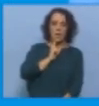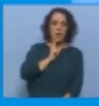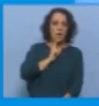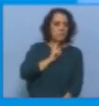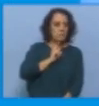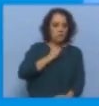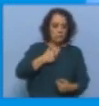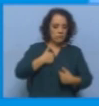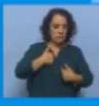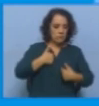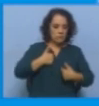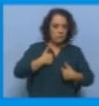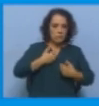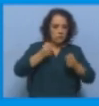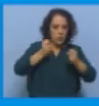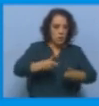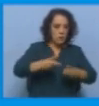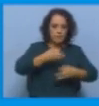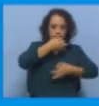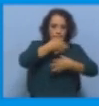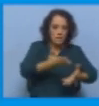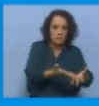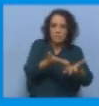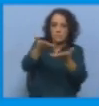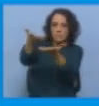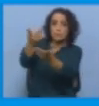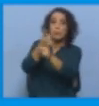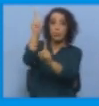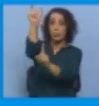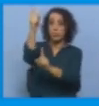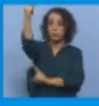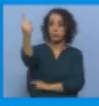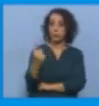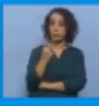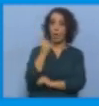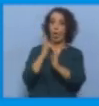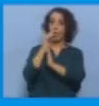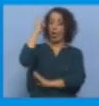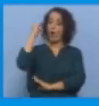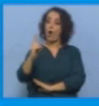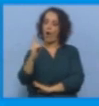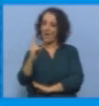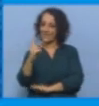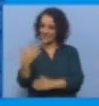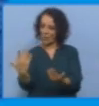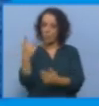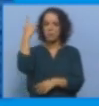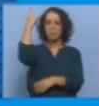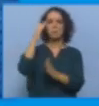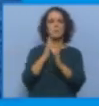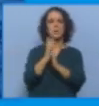tudo para servir o profeta, que está ali em nome de Deus. E como vemos, Deus não se deixa vencer em